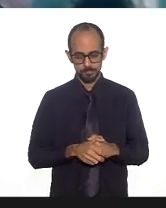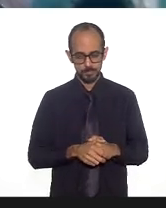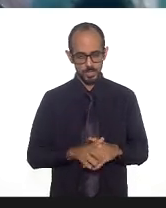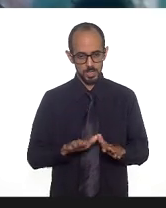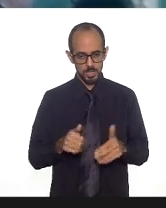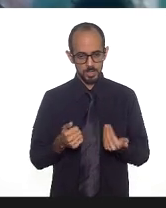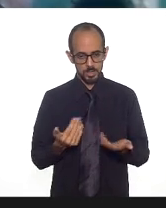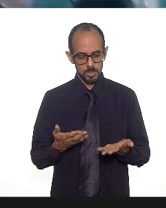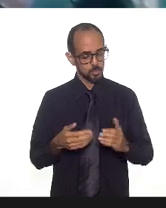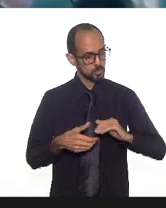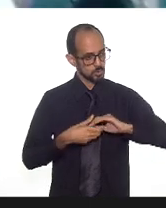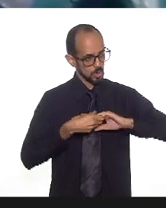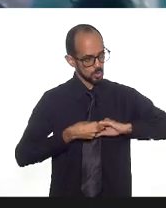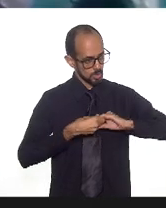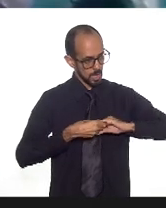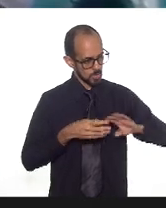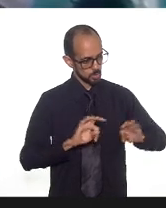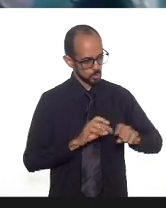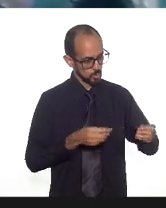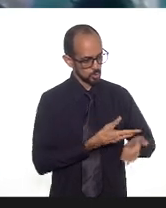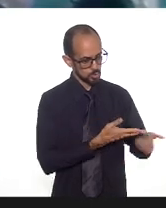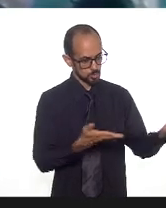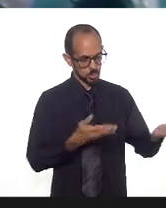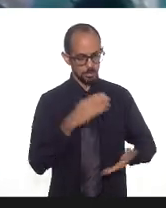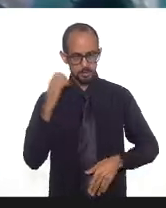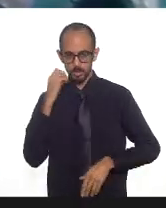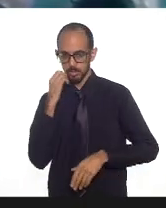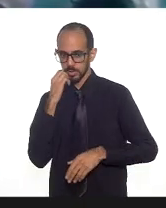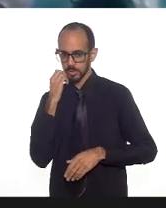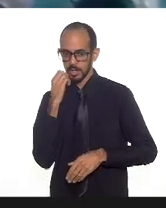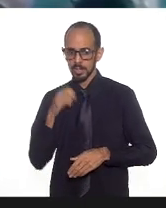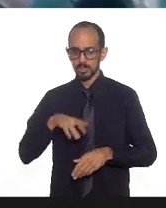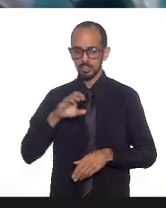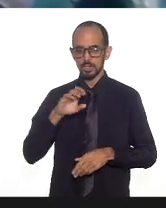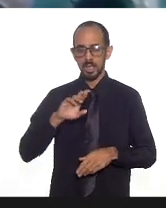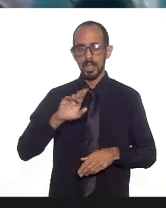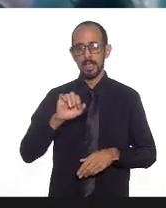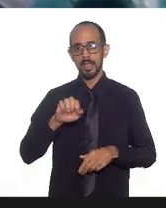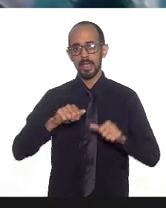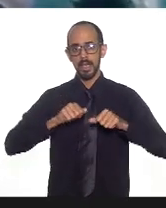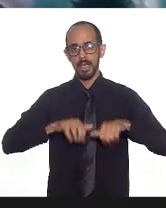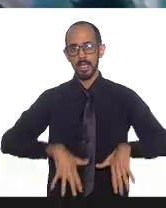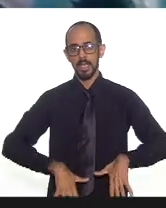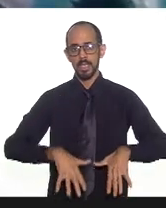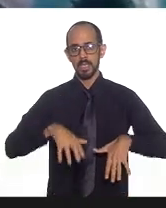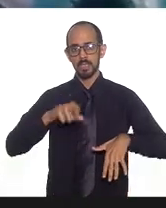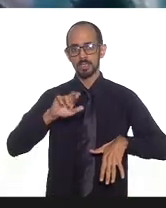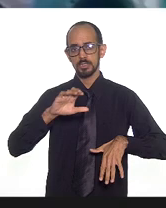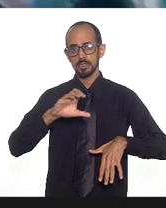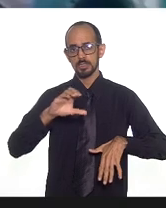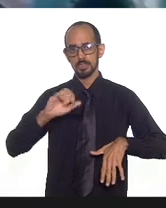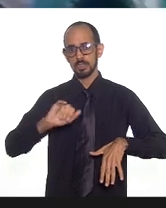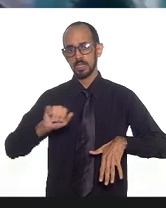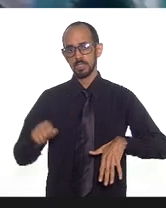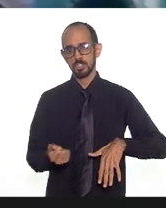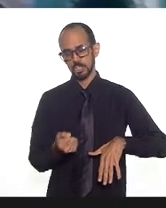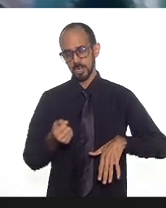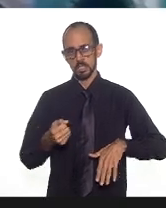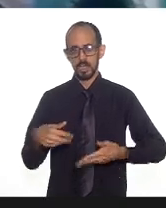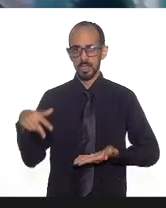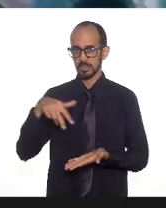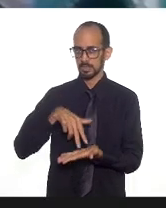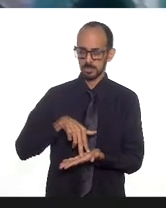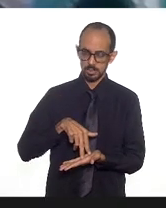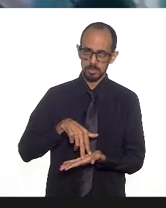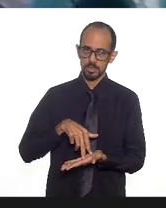Então, saudar a todos e todas pela oportunidade, né, da Rede SEJA poder estar se manifestando aqui nessa audiência. A gente